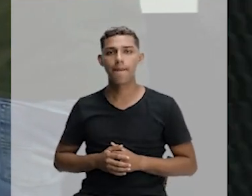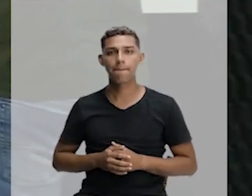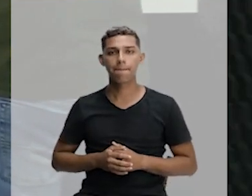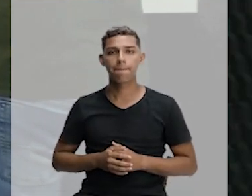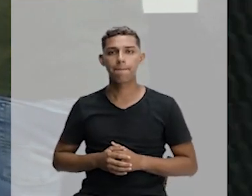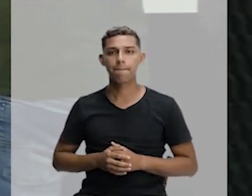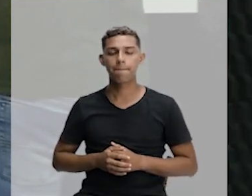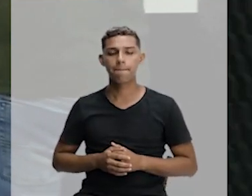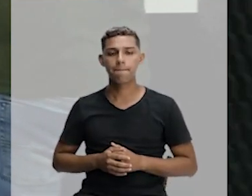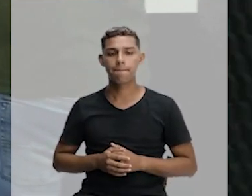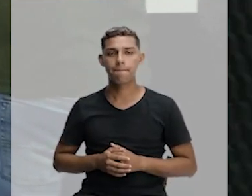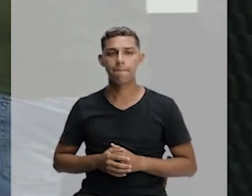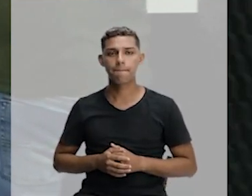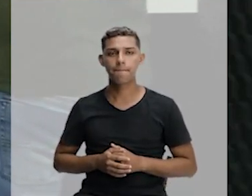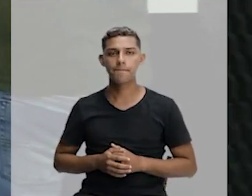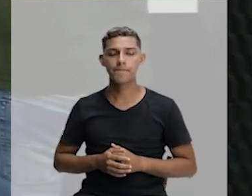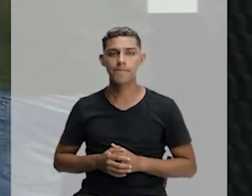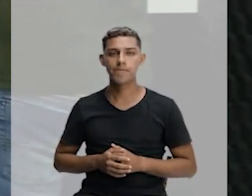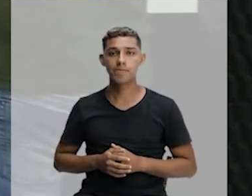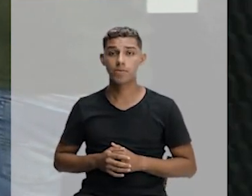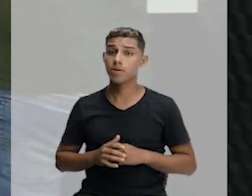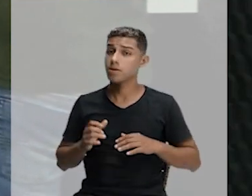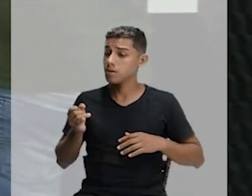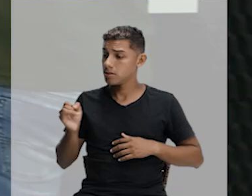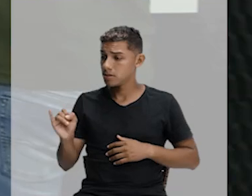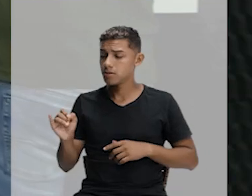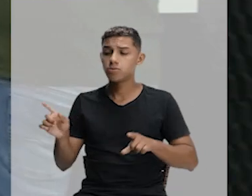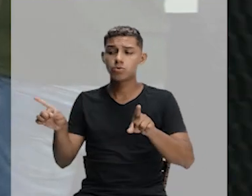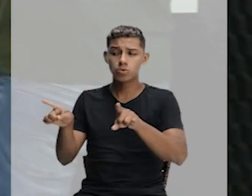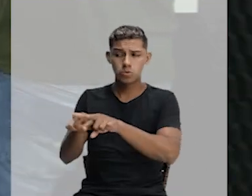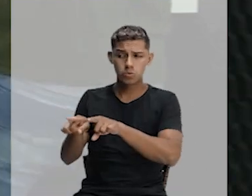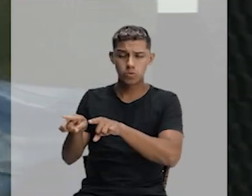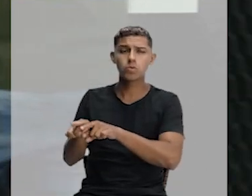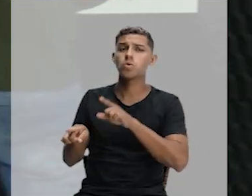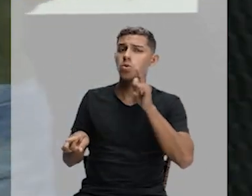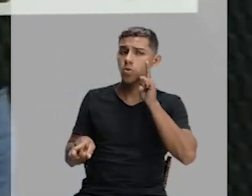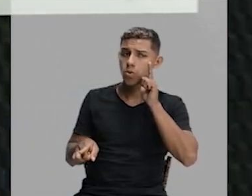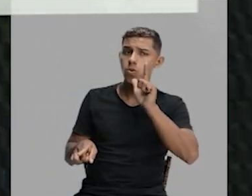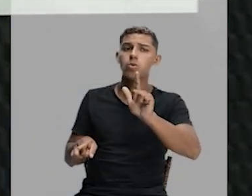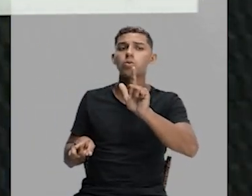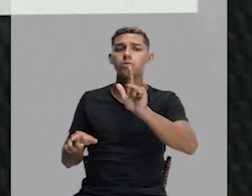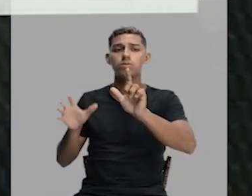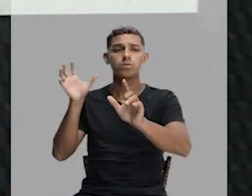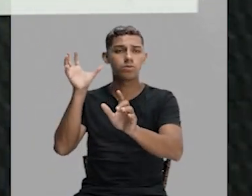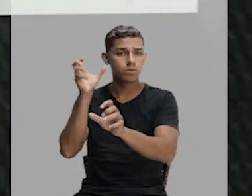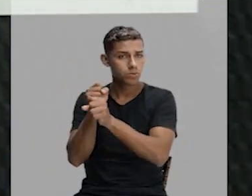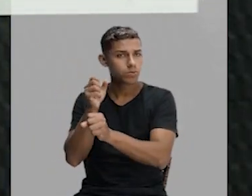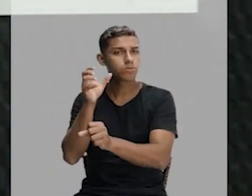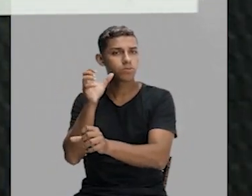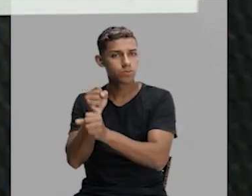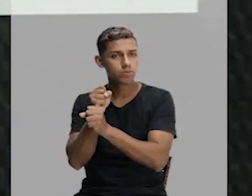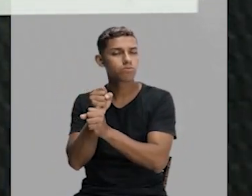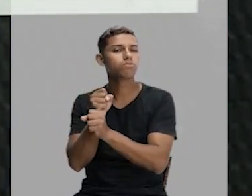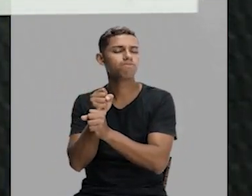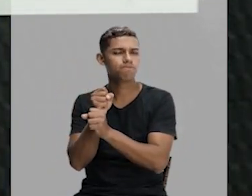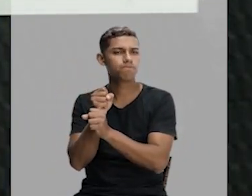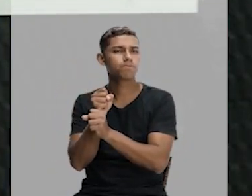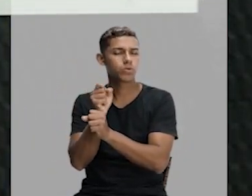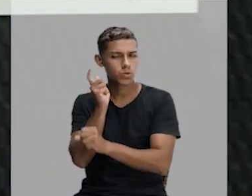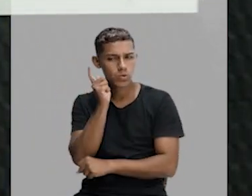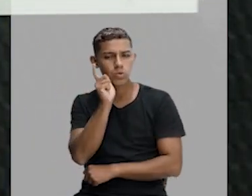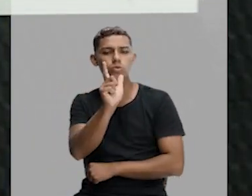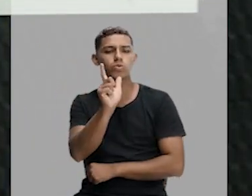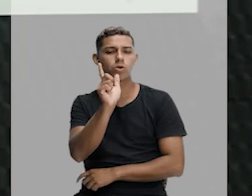laterais. Certo? Se eu fizer isso, aí eu vou calcular,